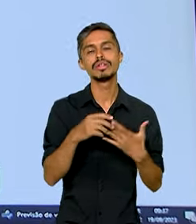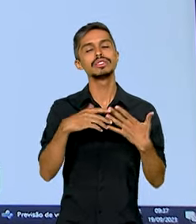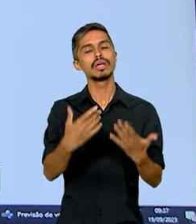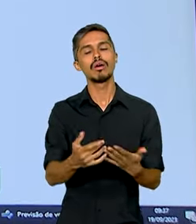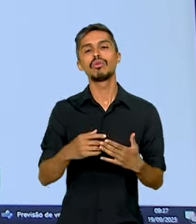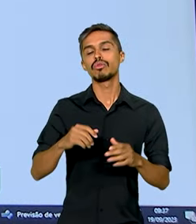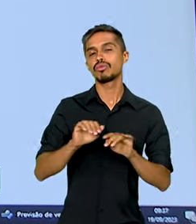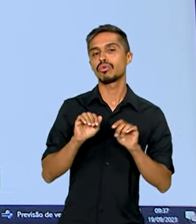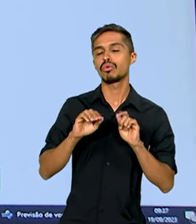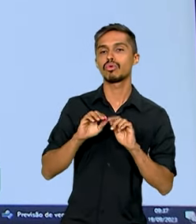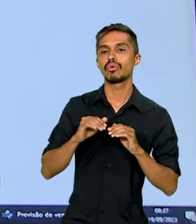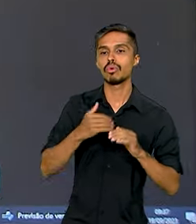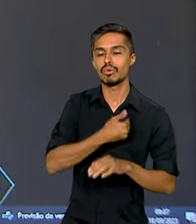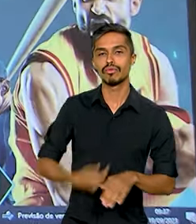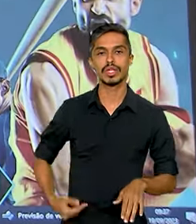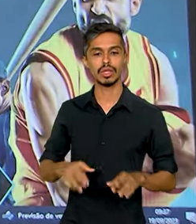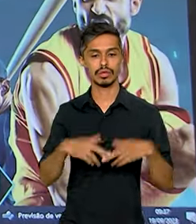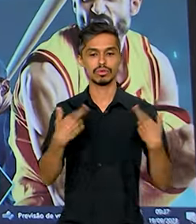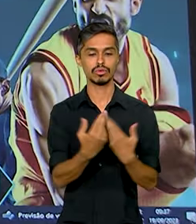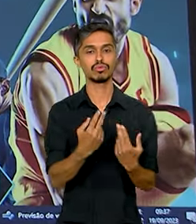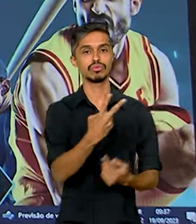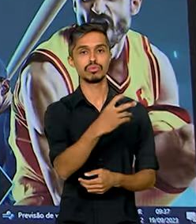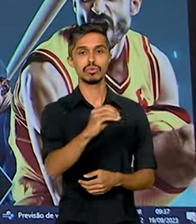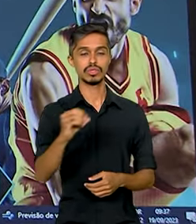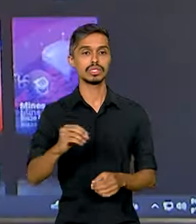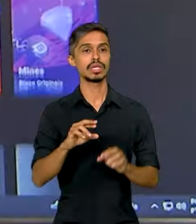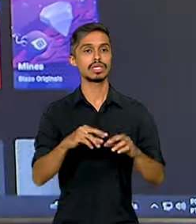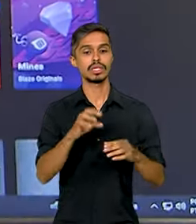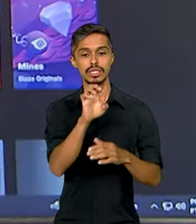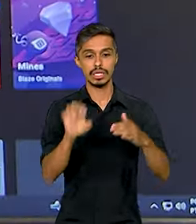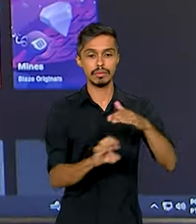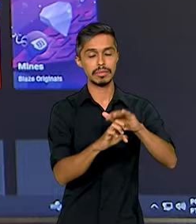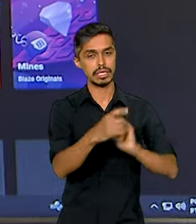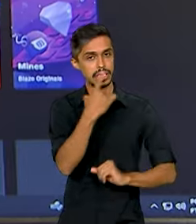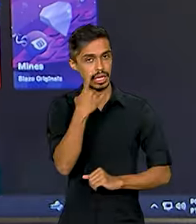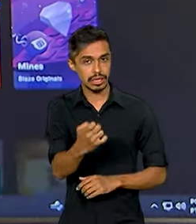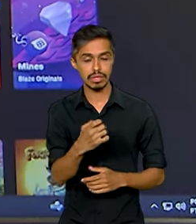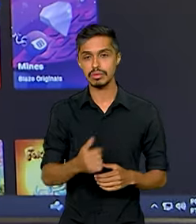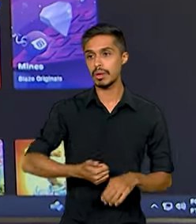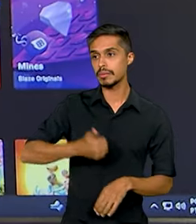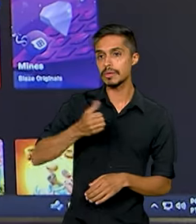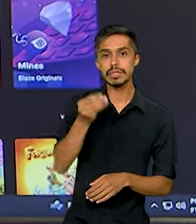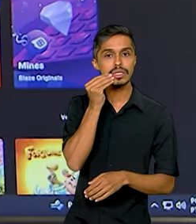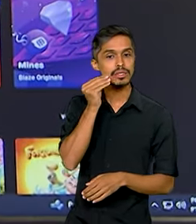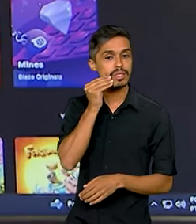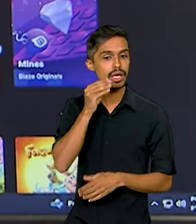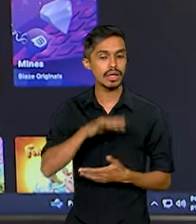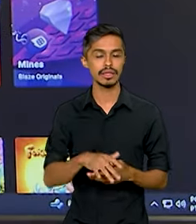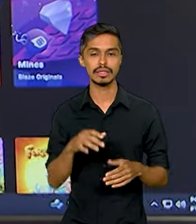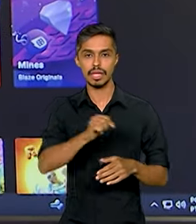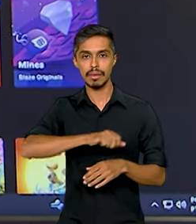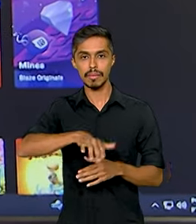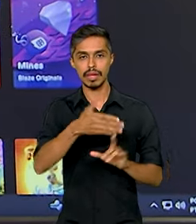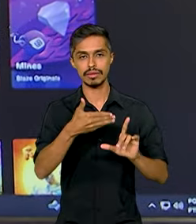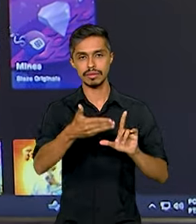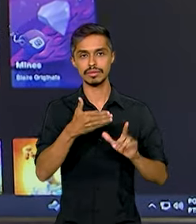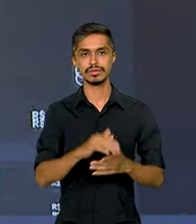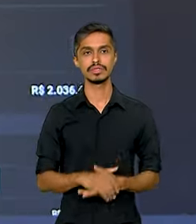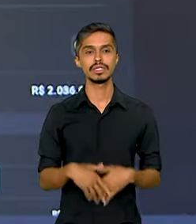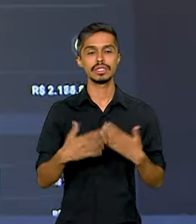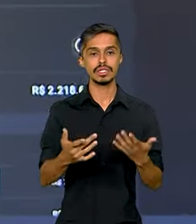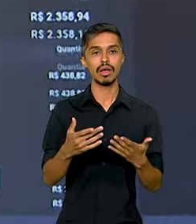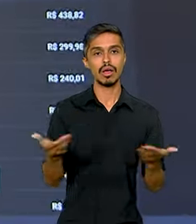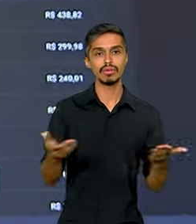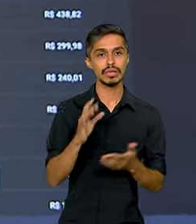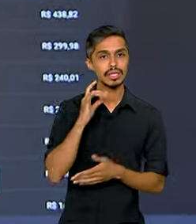reuniu com cerca de 200 empresas interessadas para os primeiros testes nas plataformas A ideia